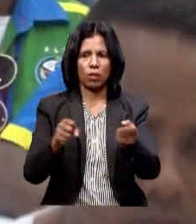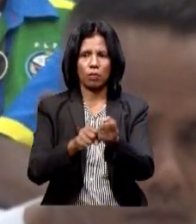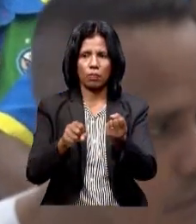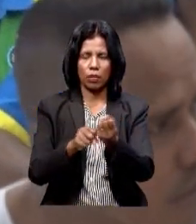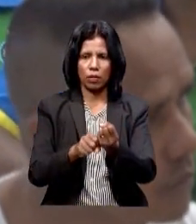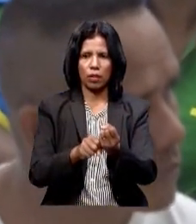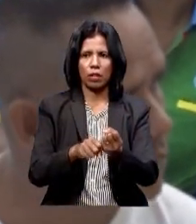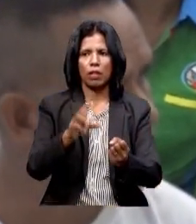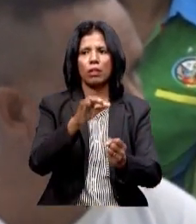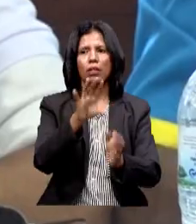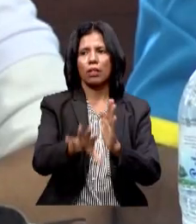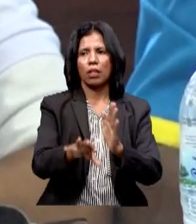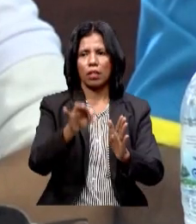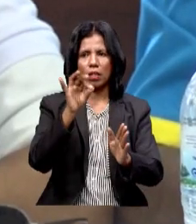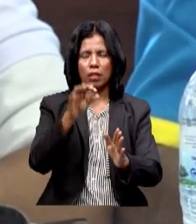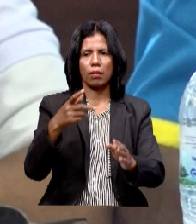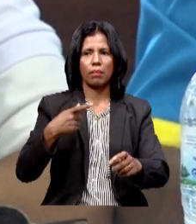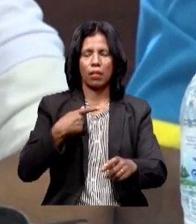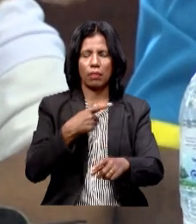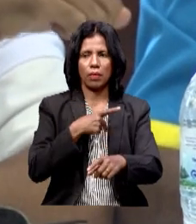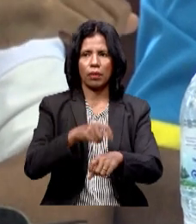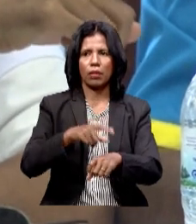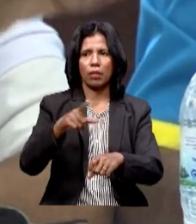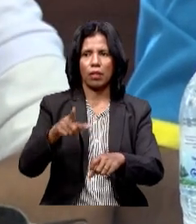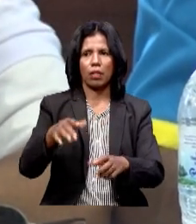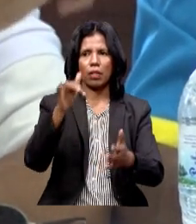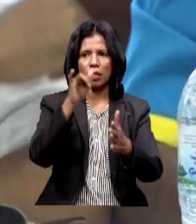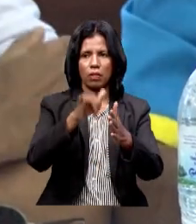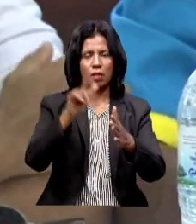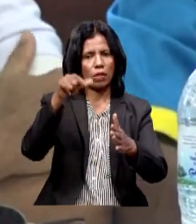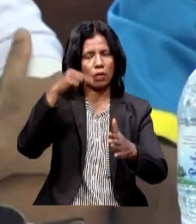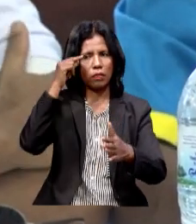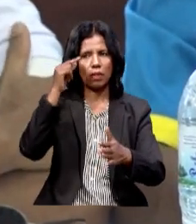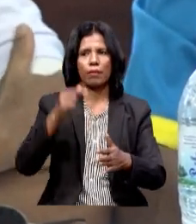partido, onde reta na centro e o Parlamento Nacional no inclina e o governo.